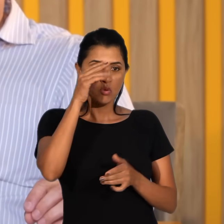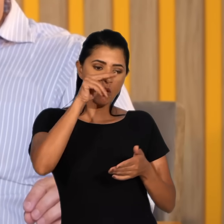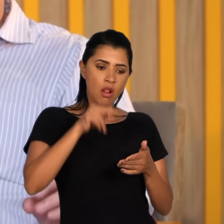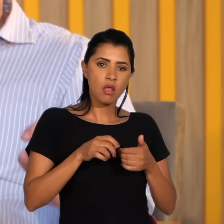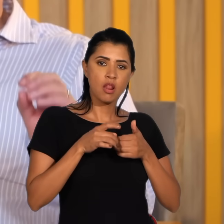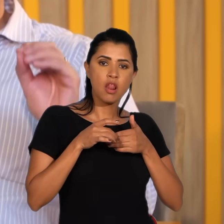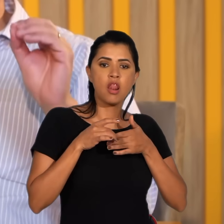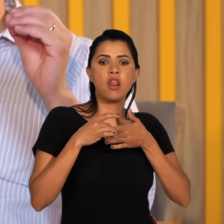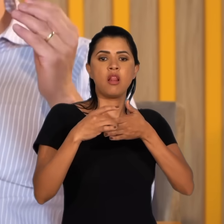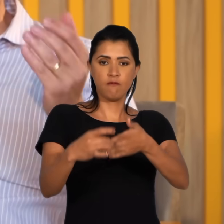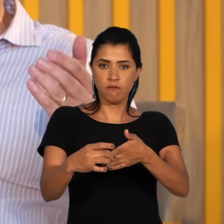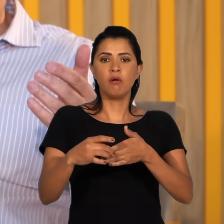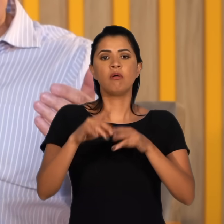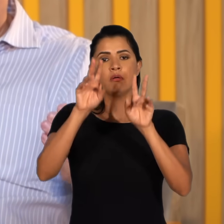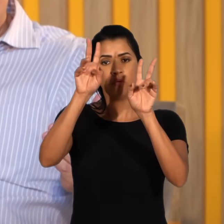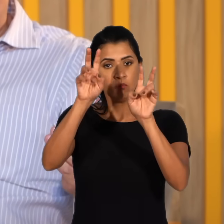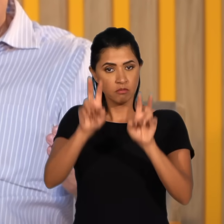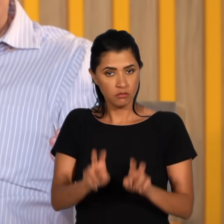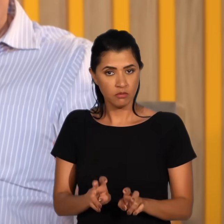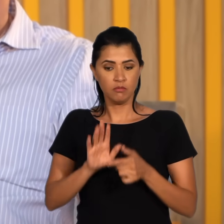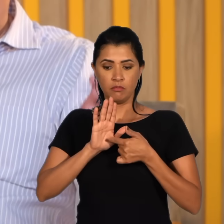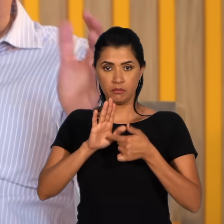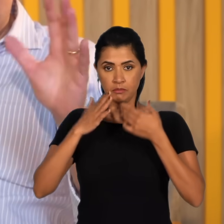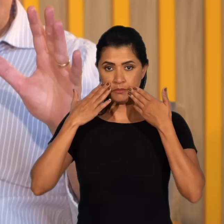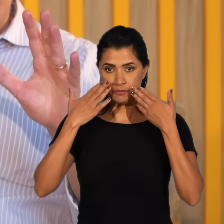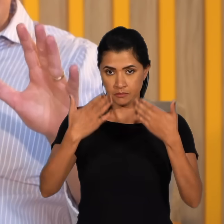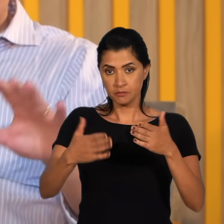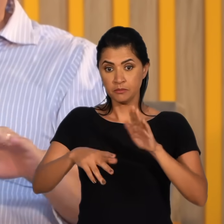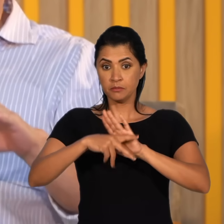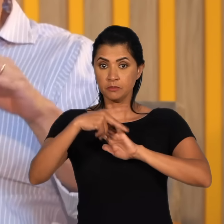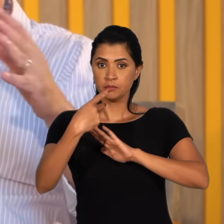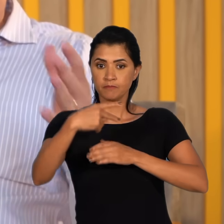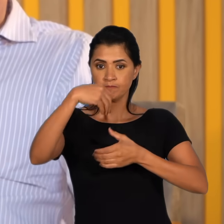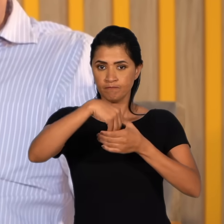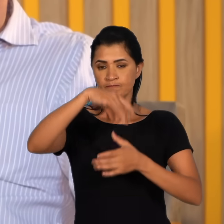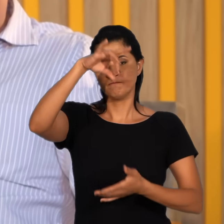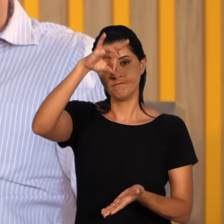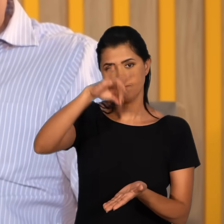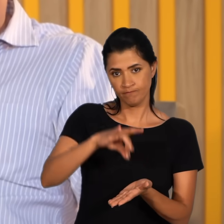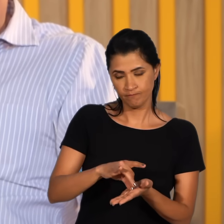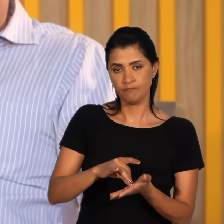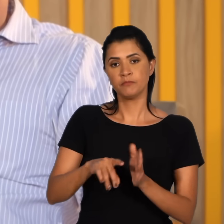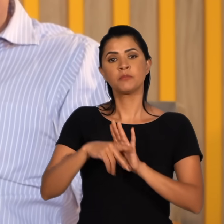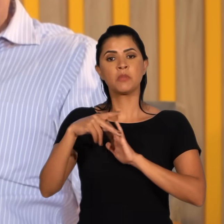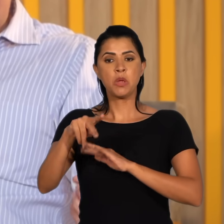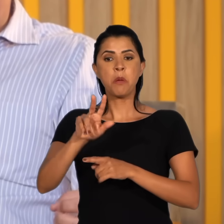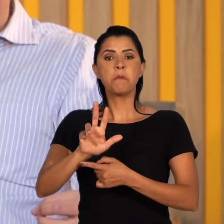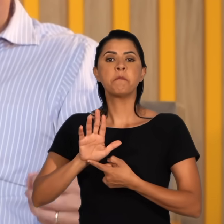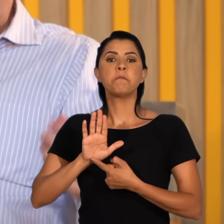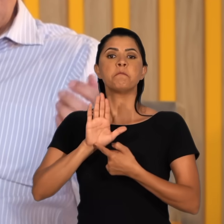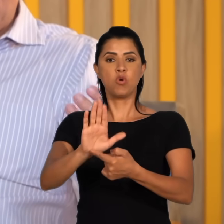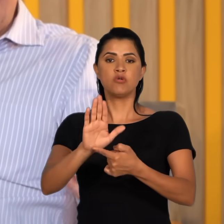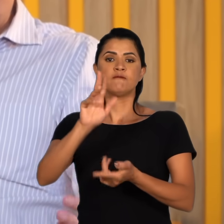leitor e nós percebemos que os temas que são apresentados aqui como parte de uma grande realidade cósmica que